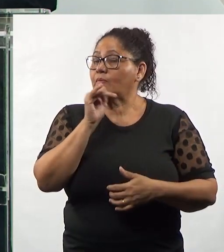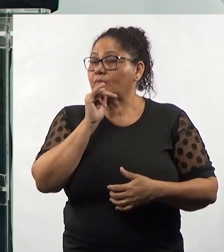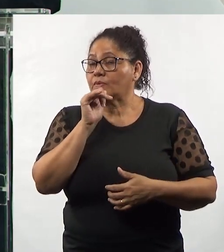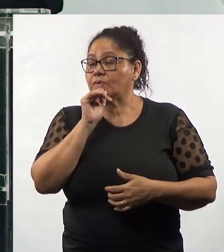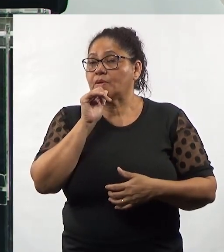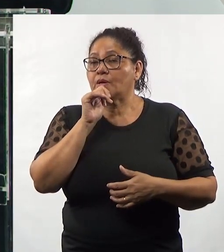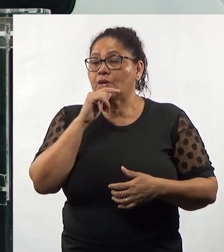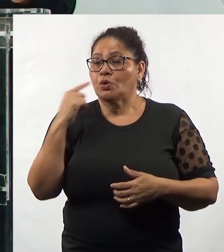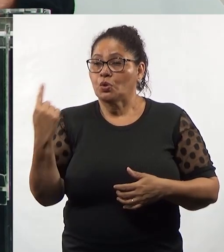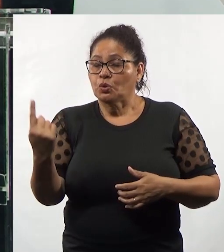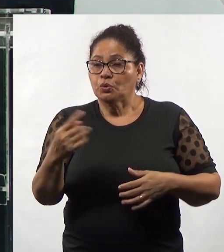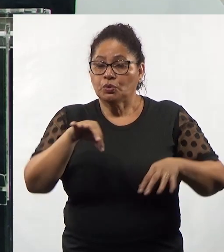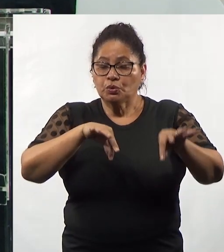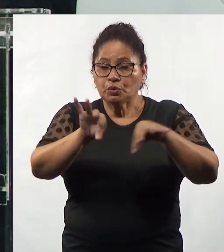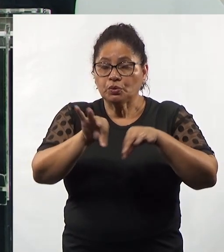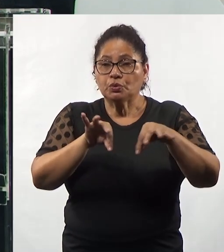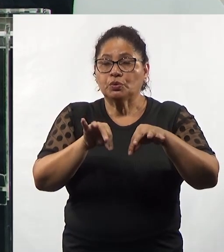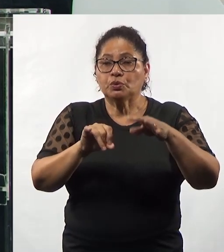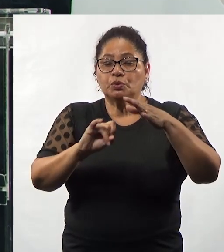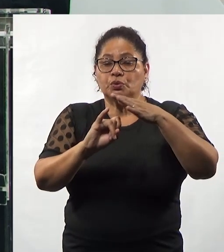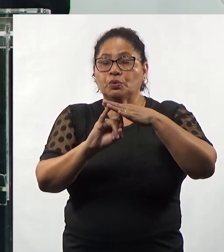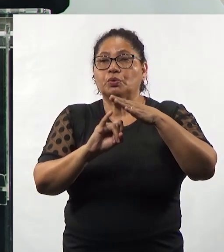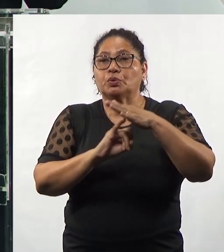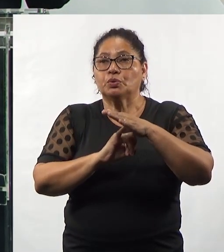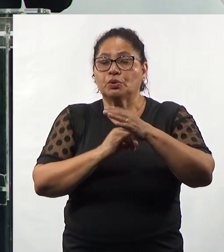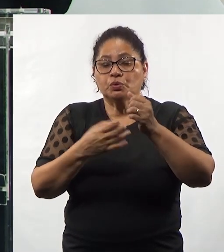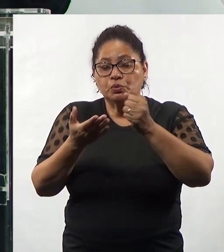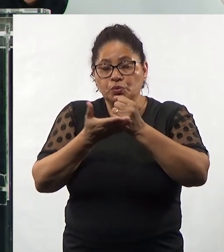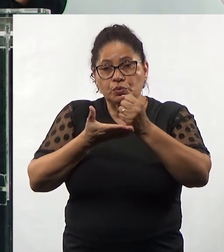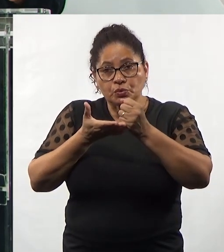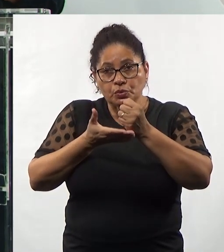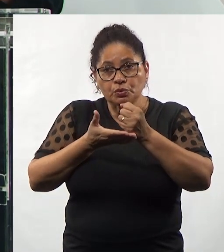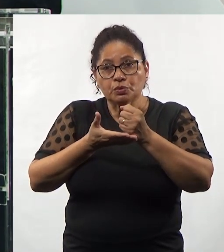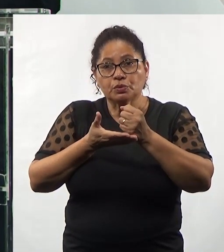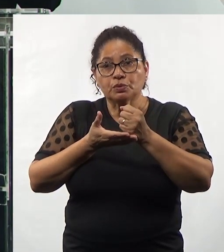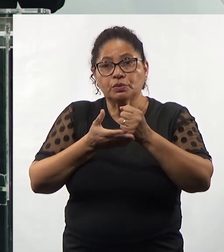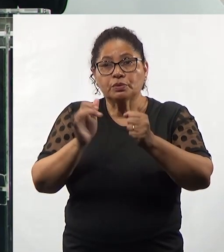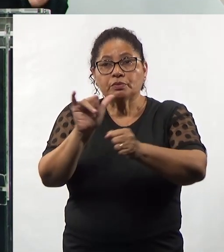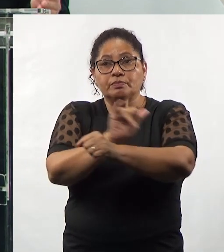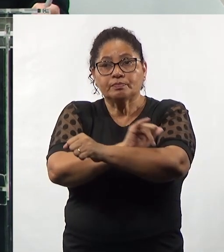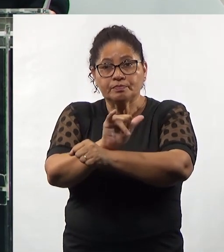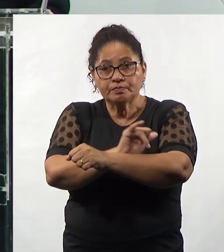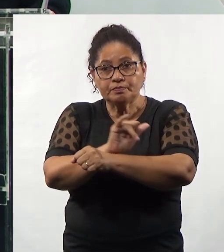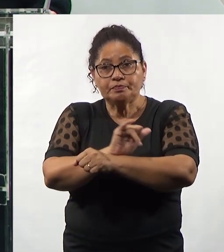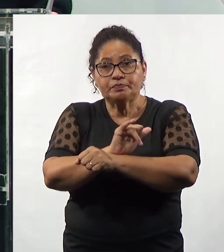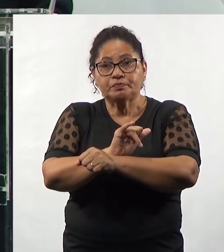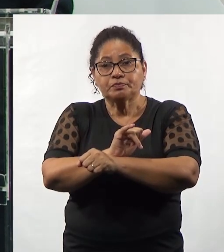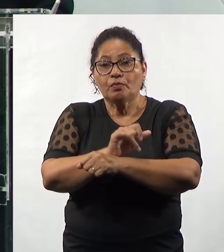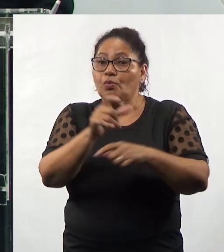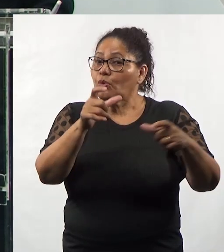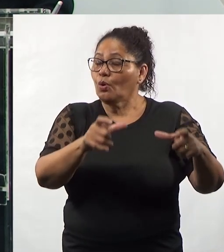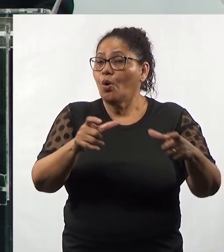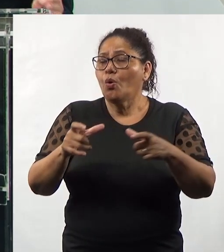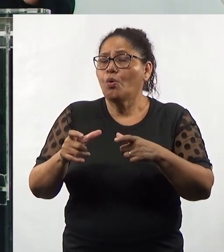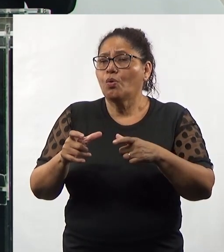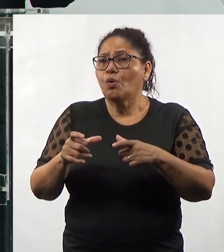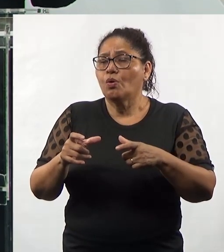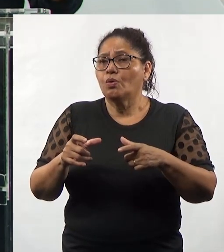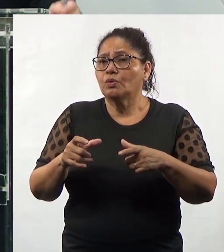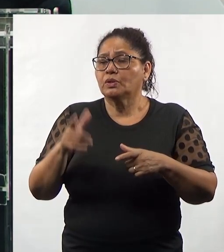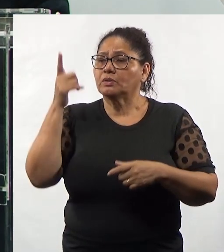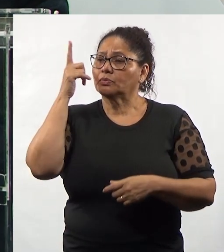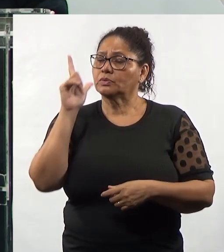a gente tem o nosso plano de desenvolvimento institucional, que é todo baseado na estratégia de onde nós queremos